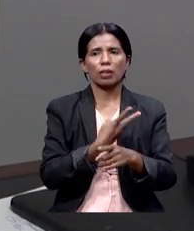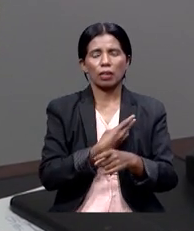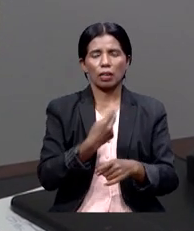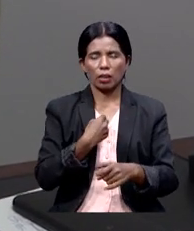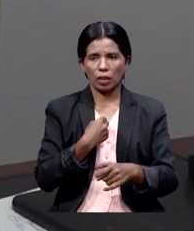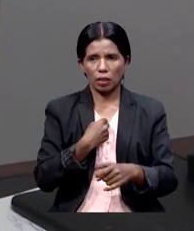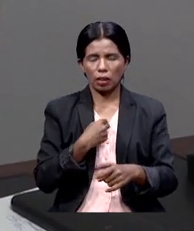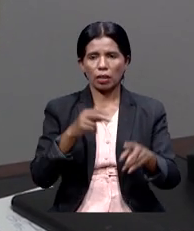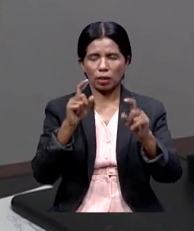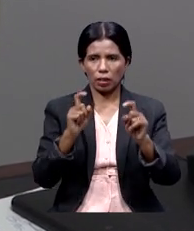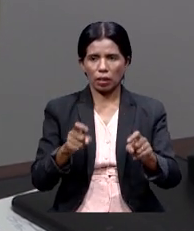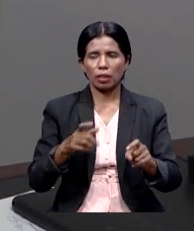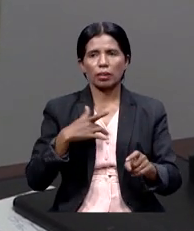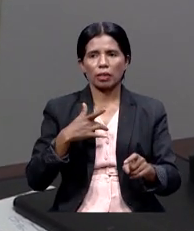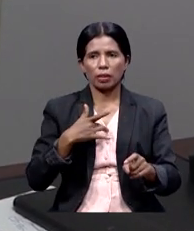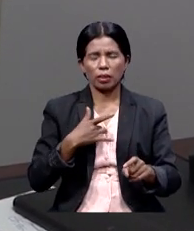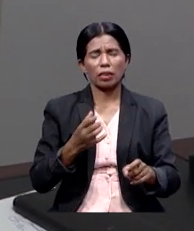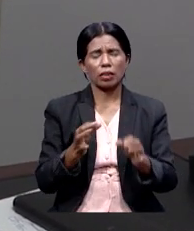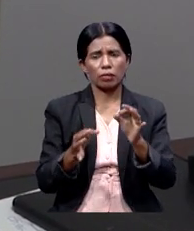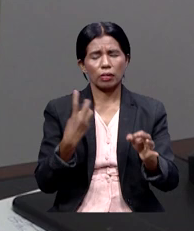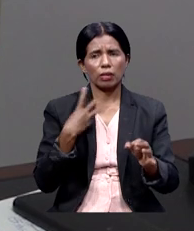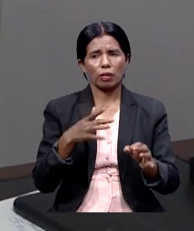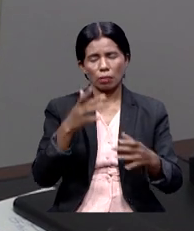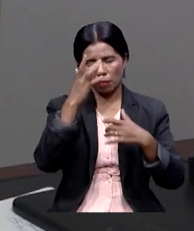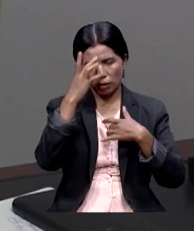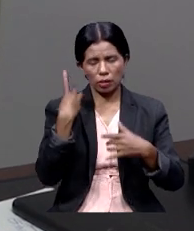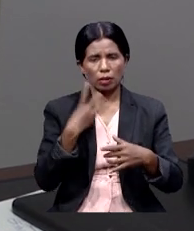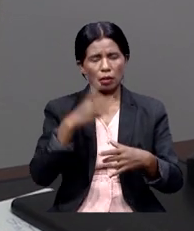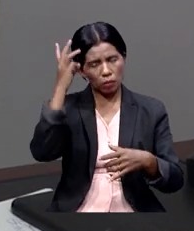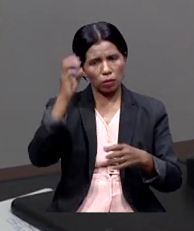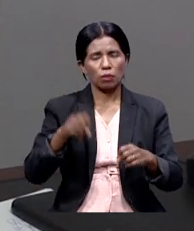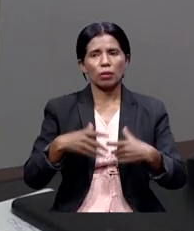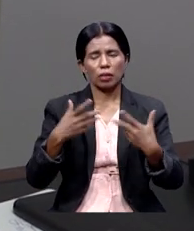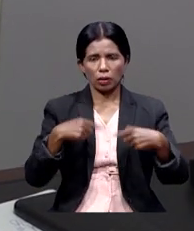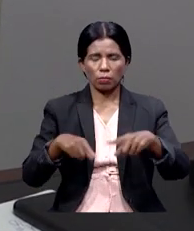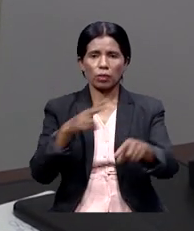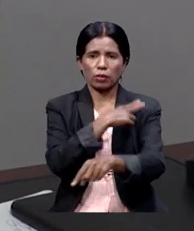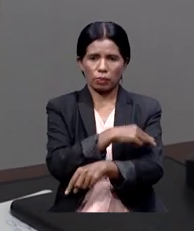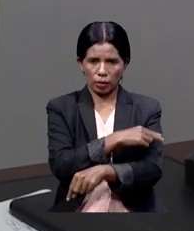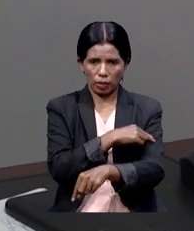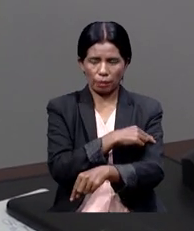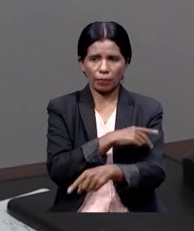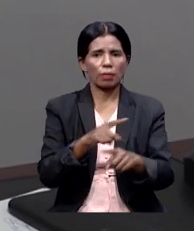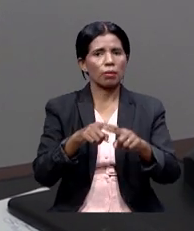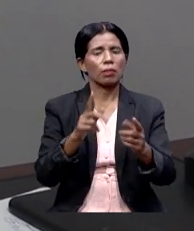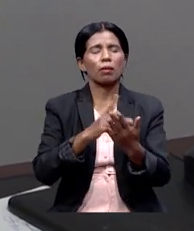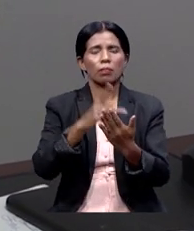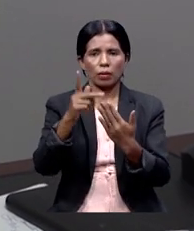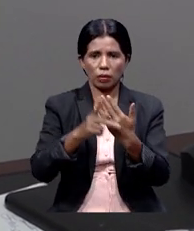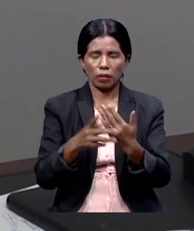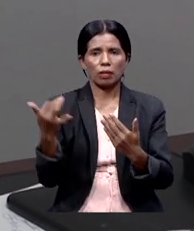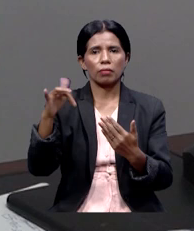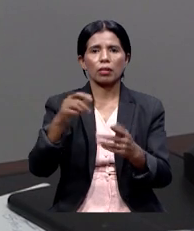maka tenki sindika taksi ita moras ita tenki preocupa isa atu bele halo tratamento mebe programa ne be maka sira